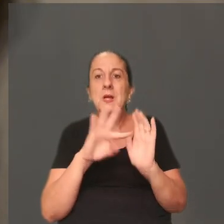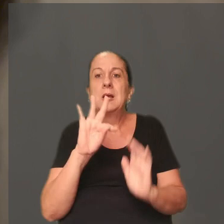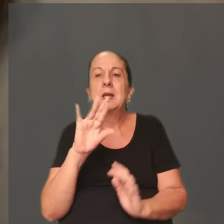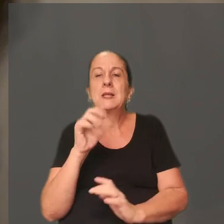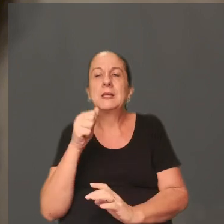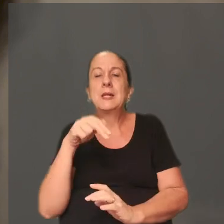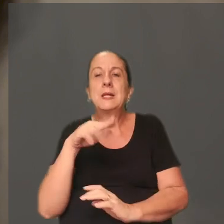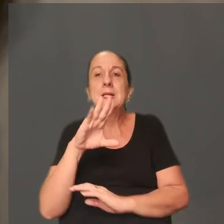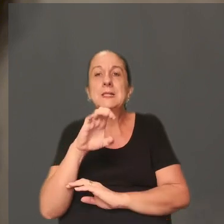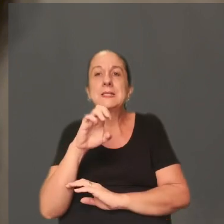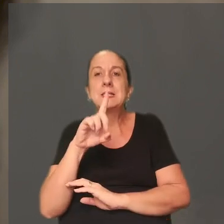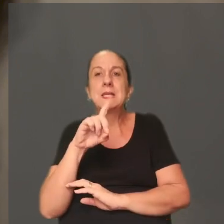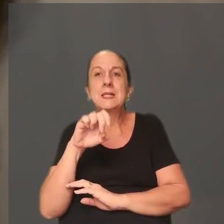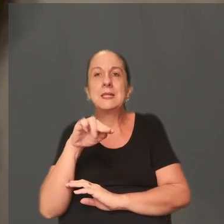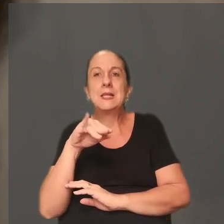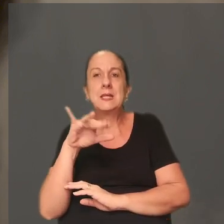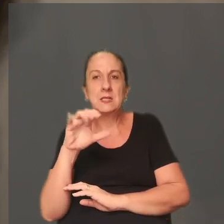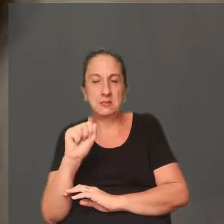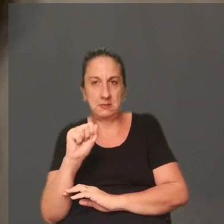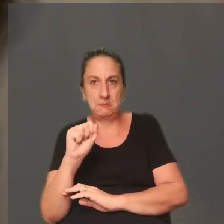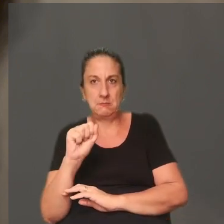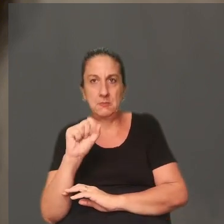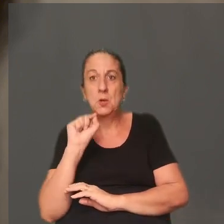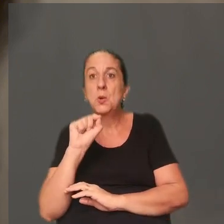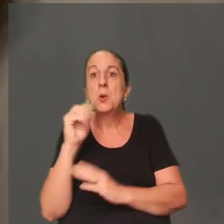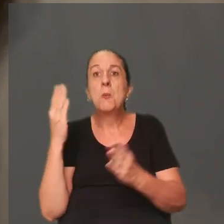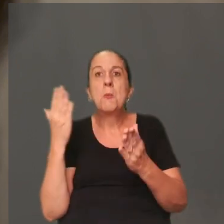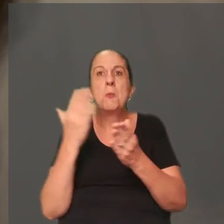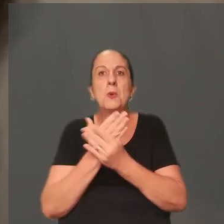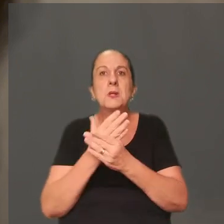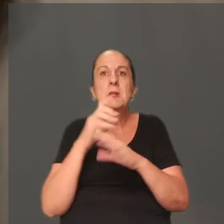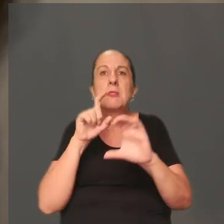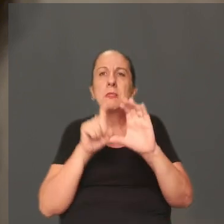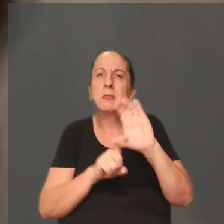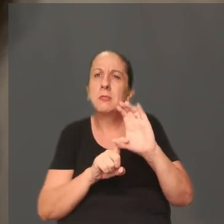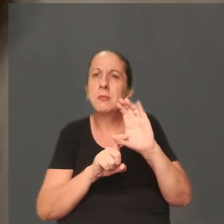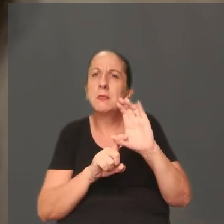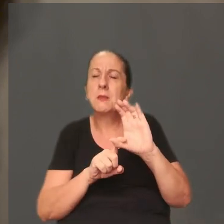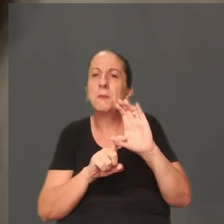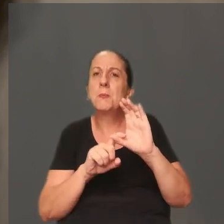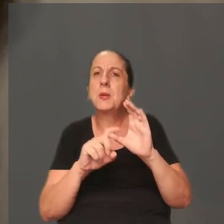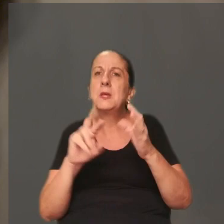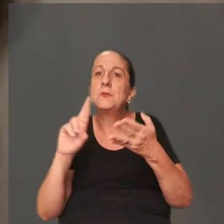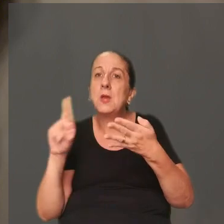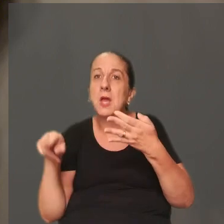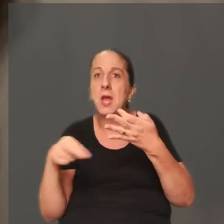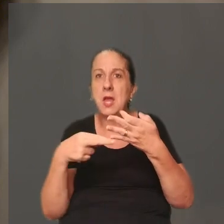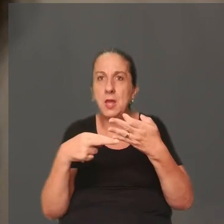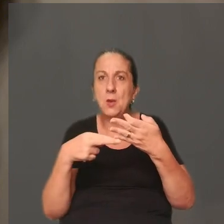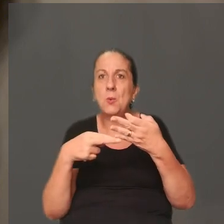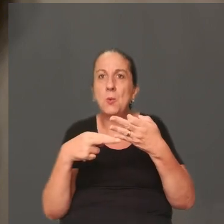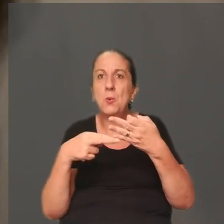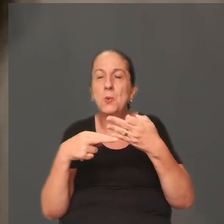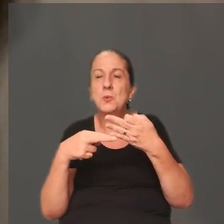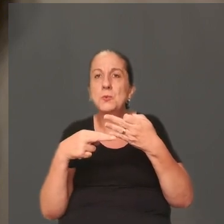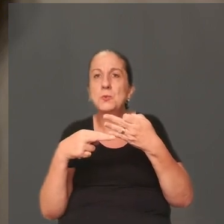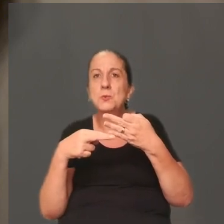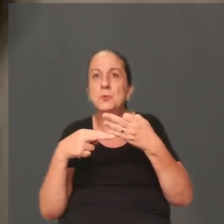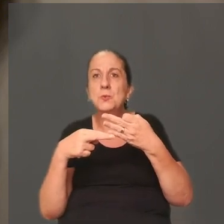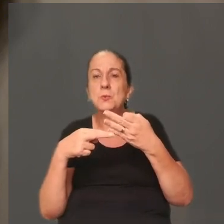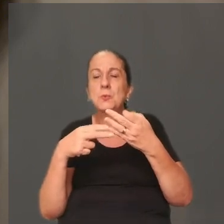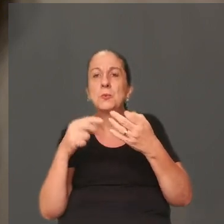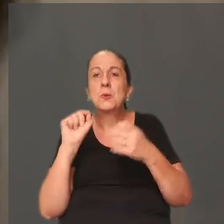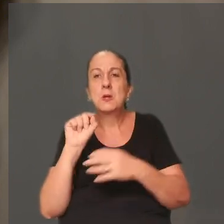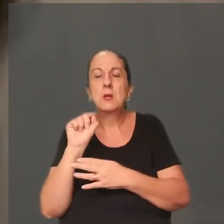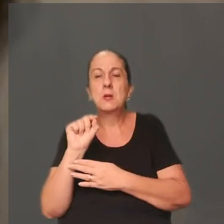recursal da transcendência. Então, o exame de um processo depende de um recurso, do recurso de